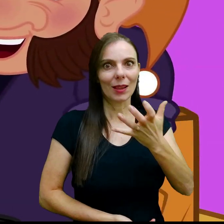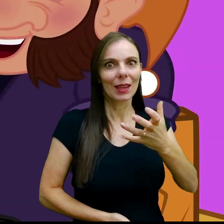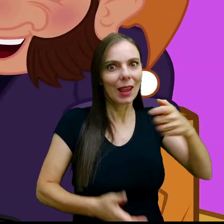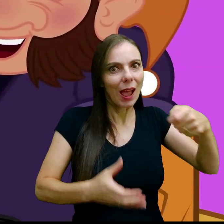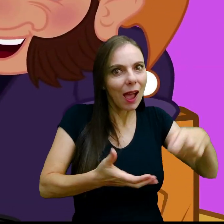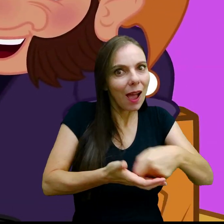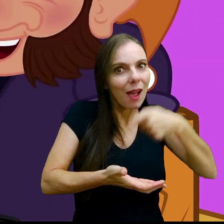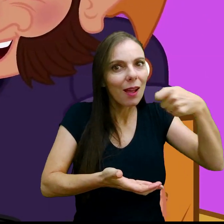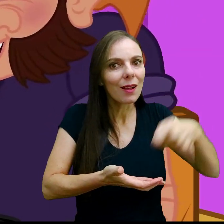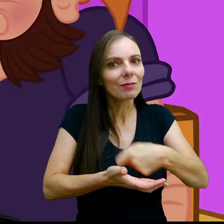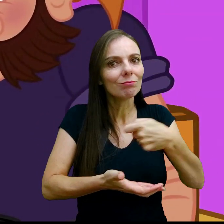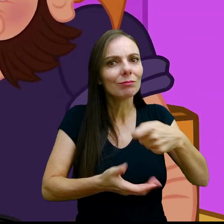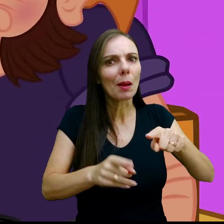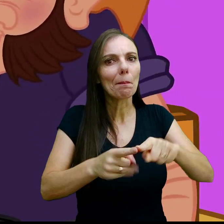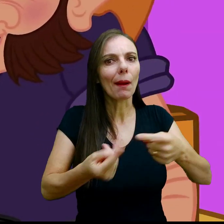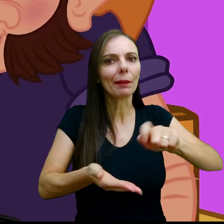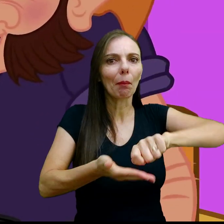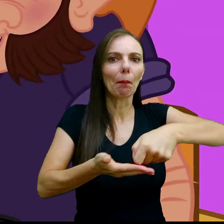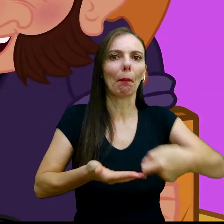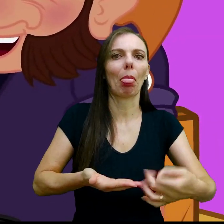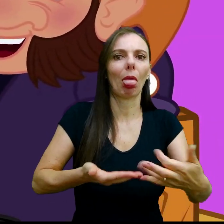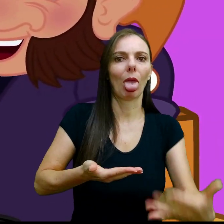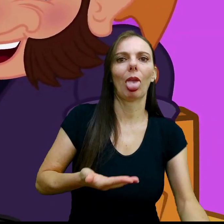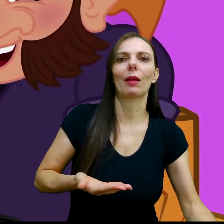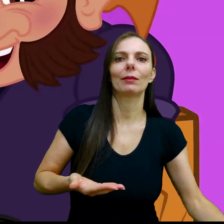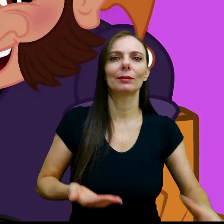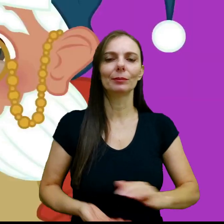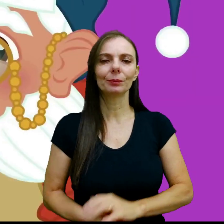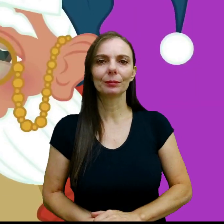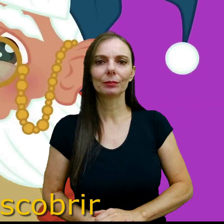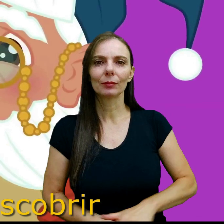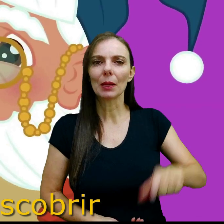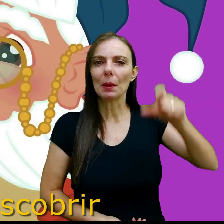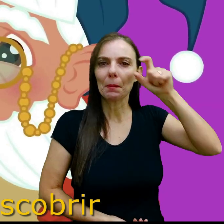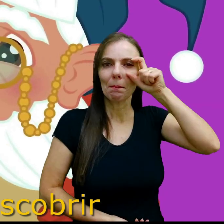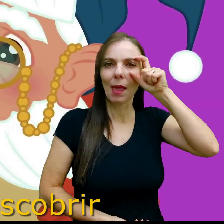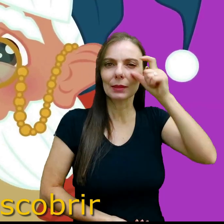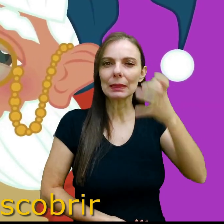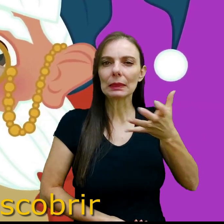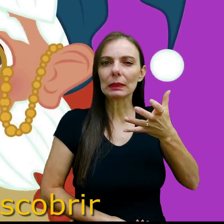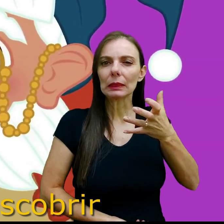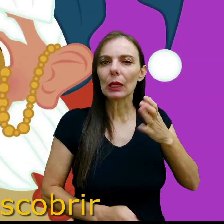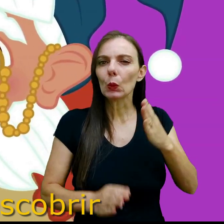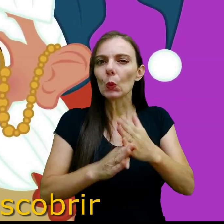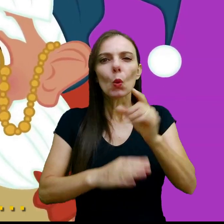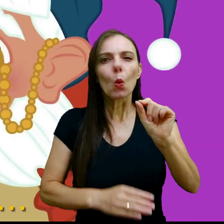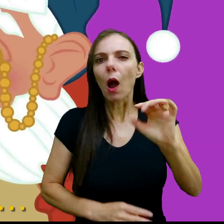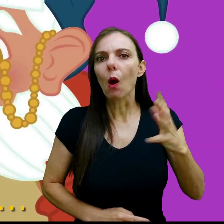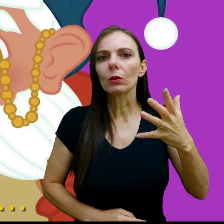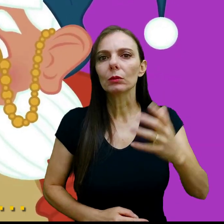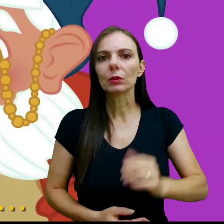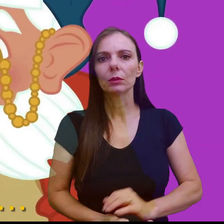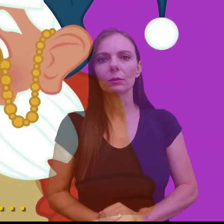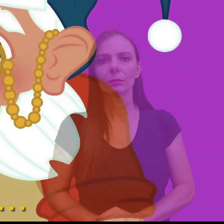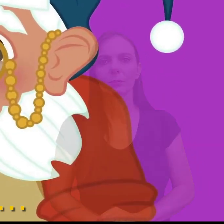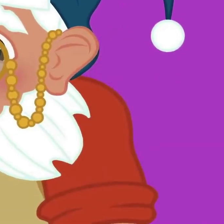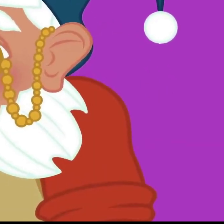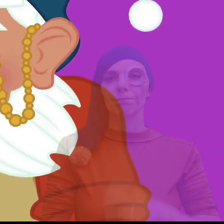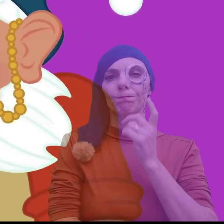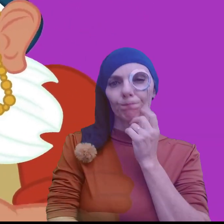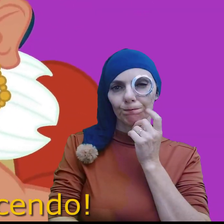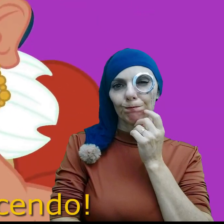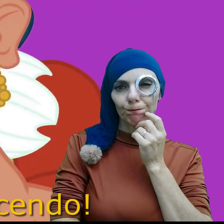Dunga queria sopa, mas pela sua falta de jeito, derrubou tudo no chão. Mestre estava tentando descobrir o que estava